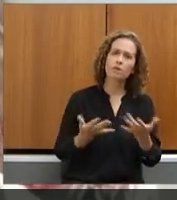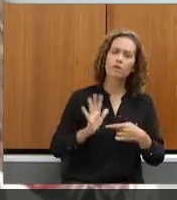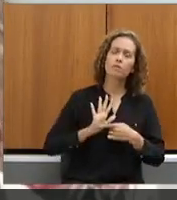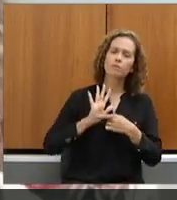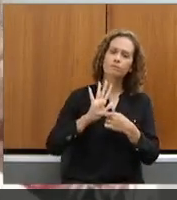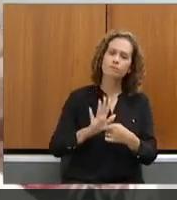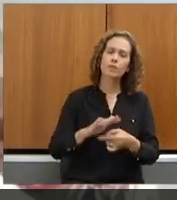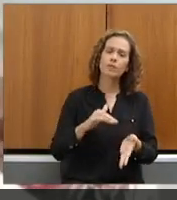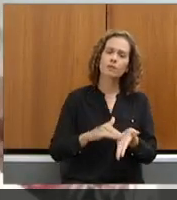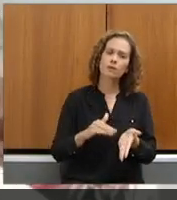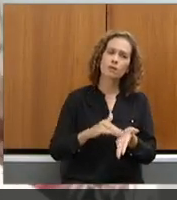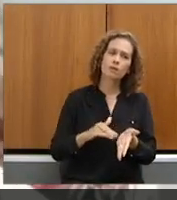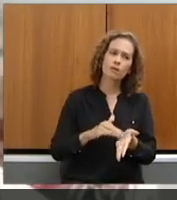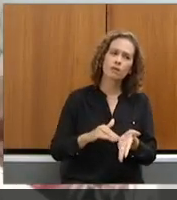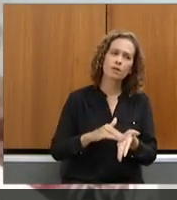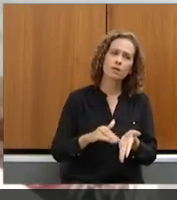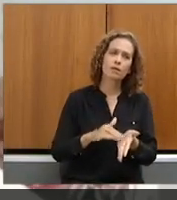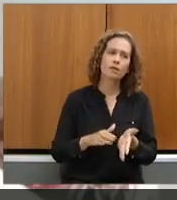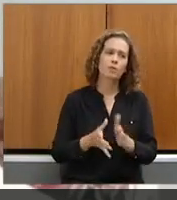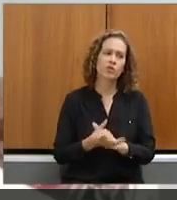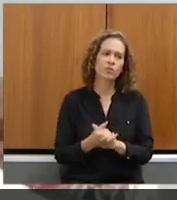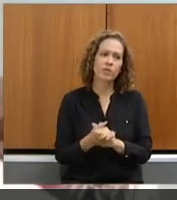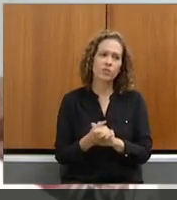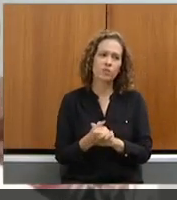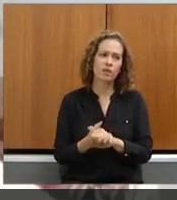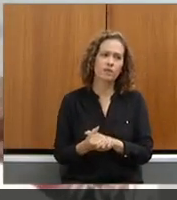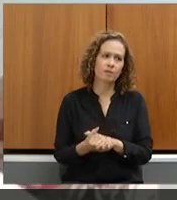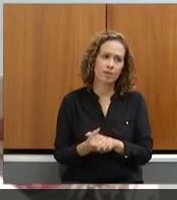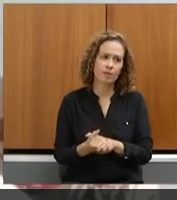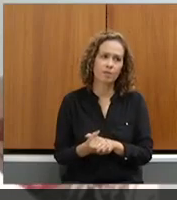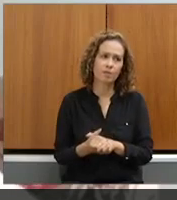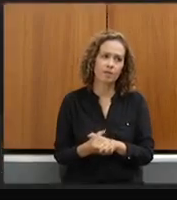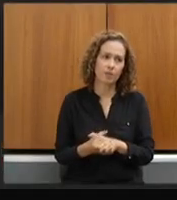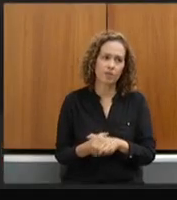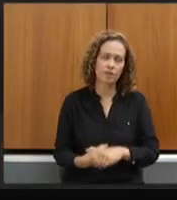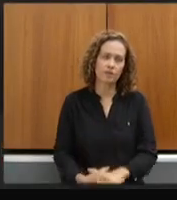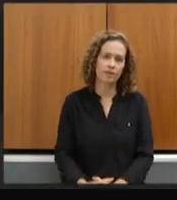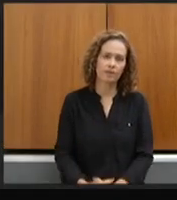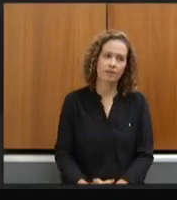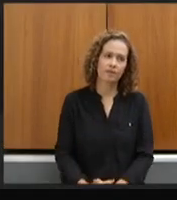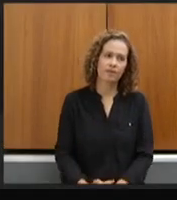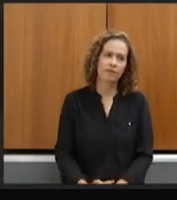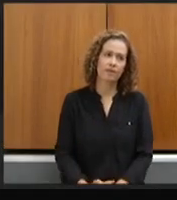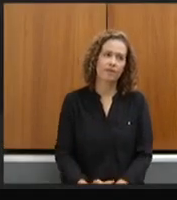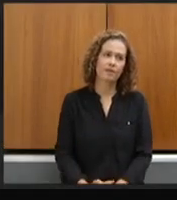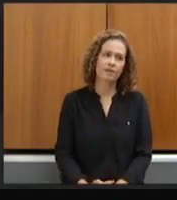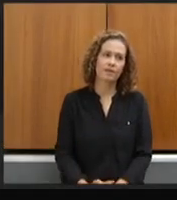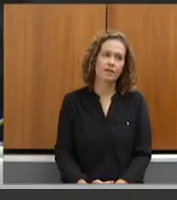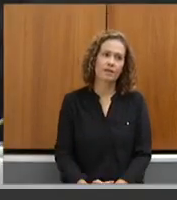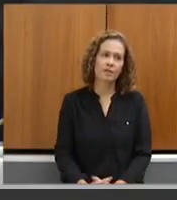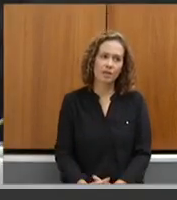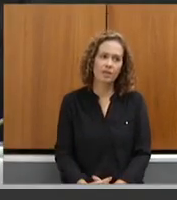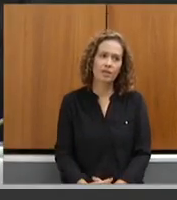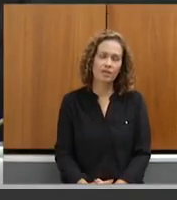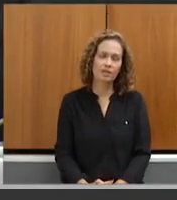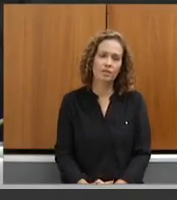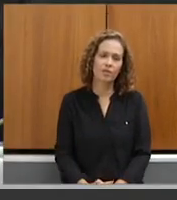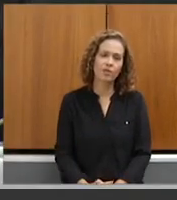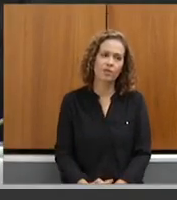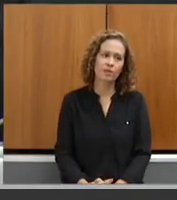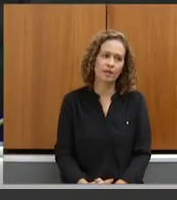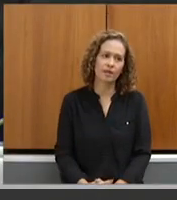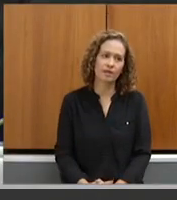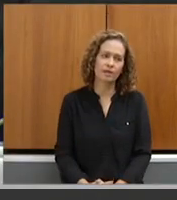destacar secretário nessa nessa nessa sessão aqui consigo e obrigado Deputado A Leninha a